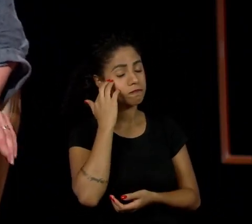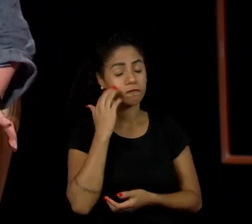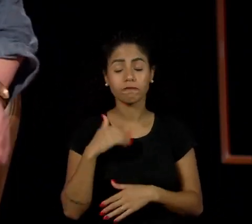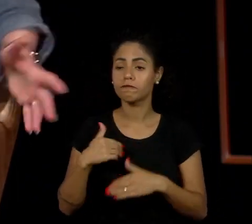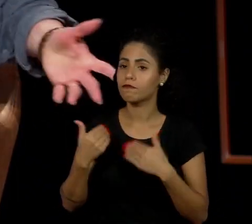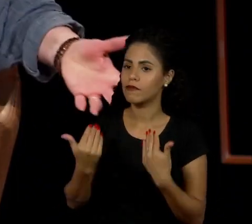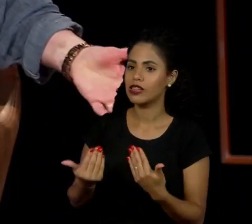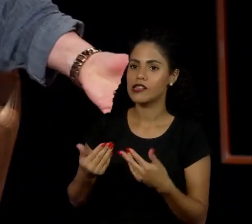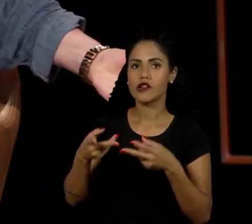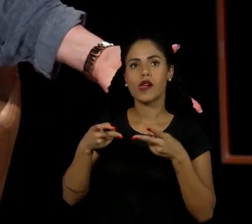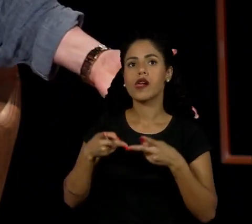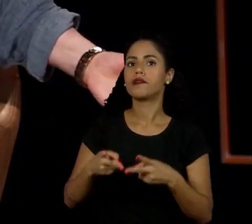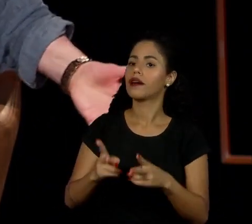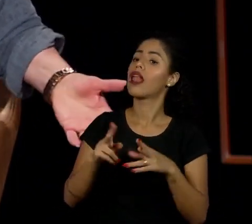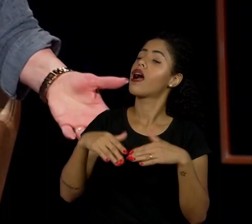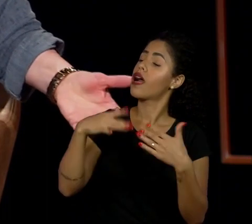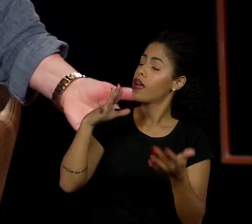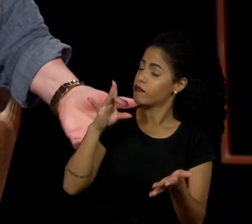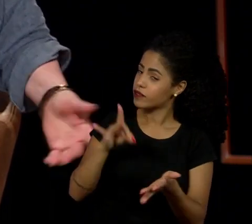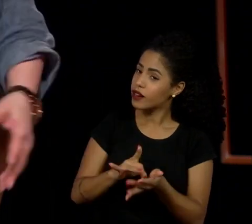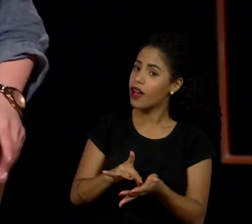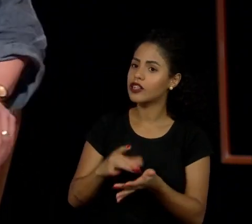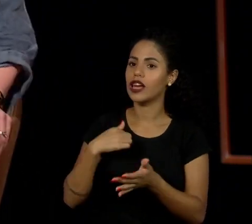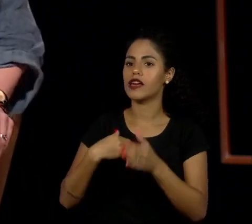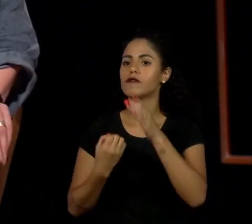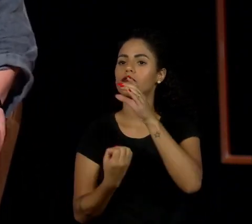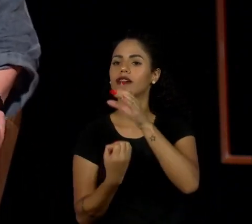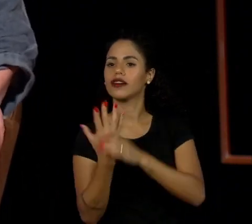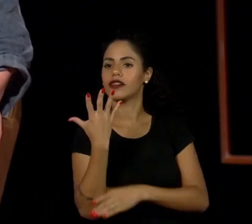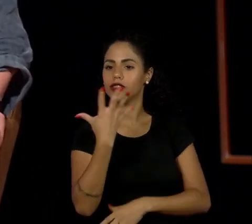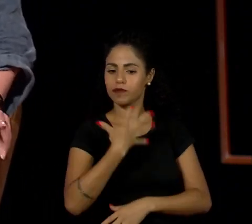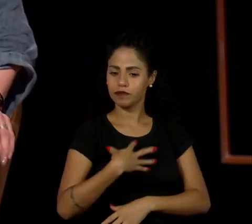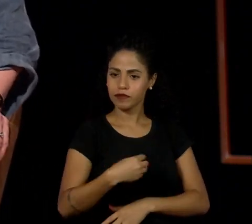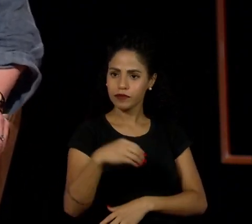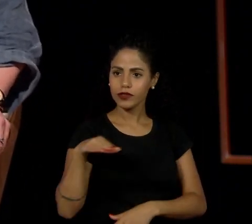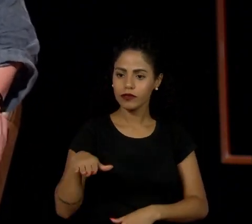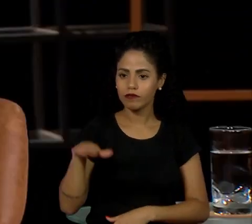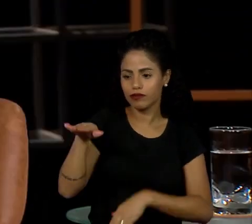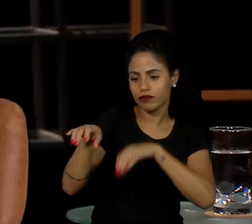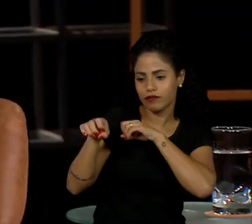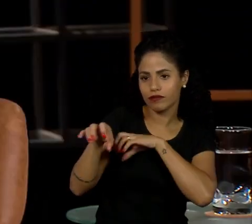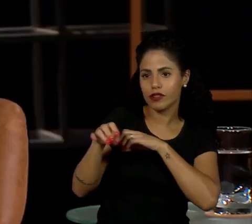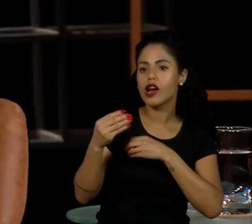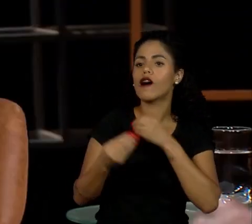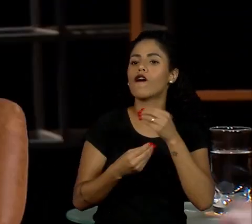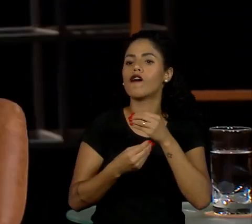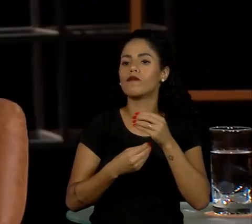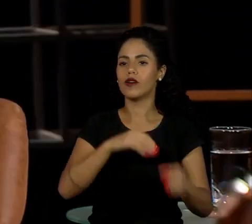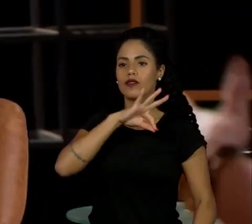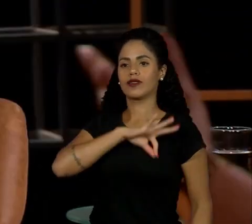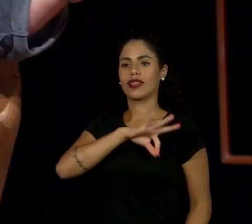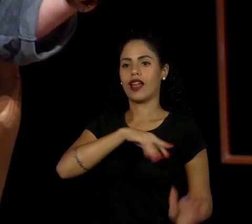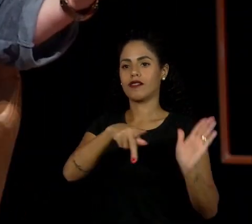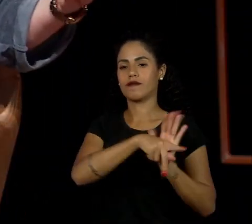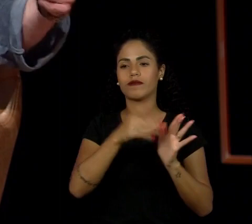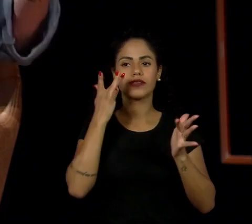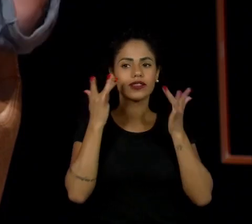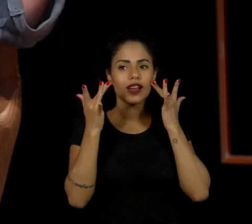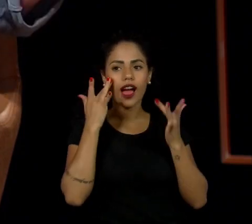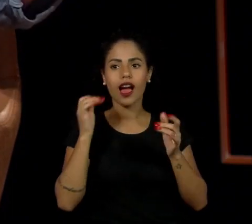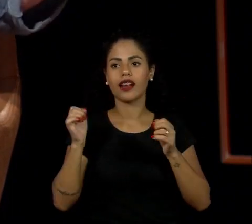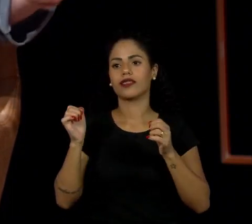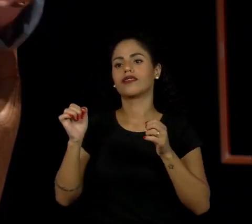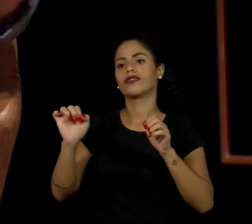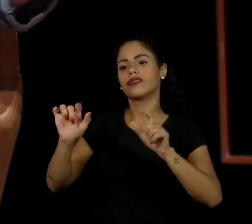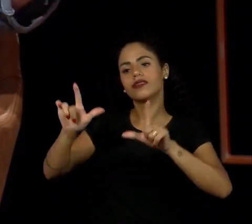que eu digo, e é verdade, criei meus filhos com teatro. Não é? Televisão e cinema era